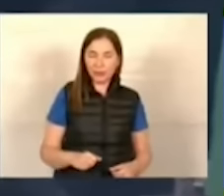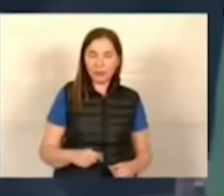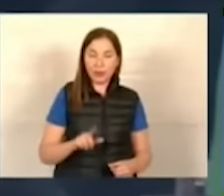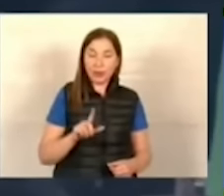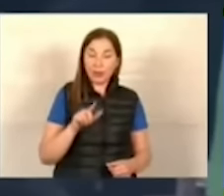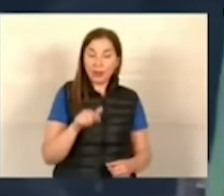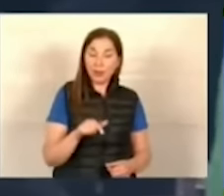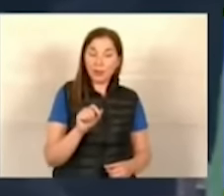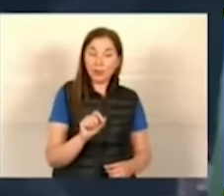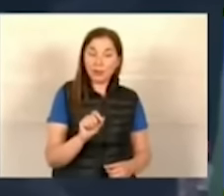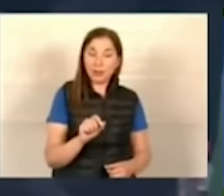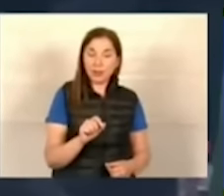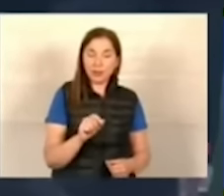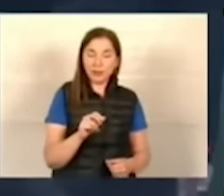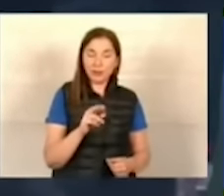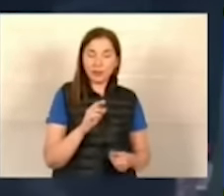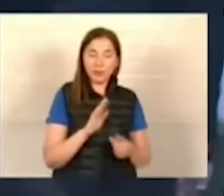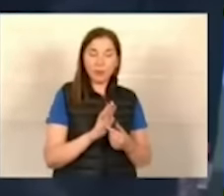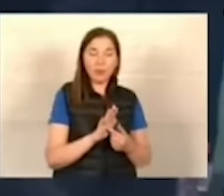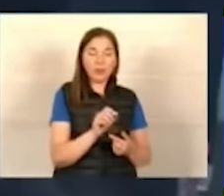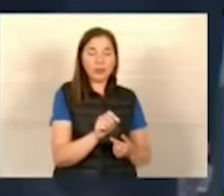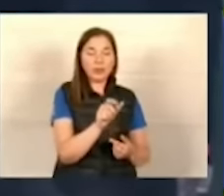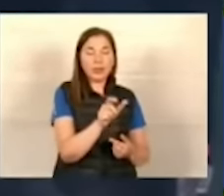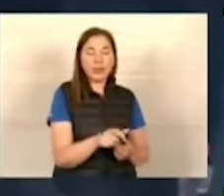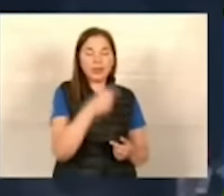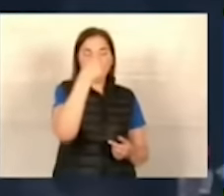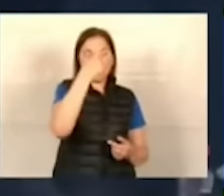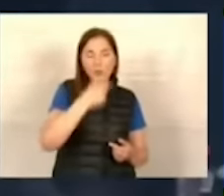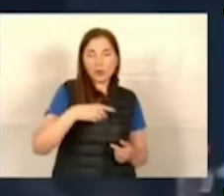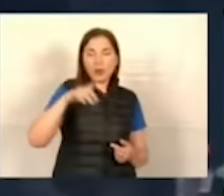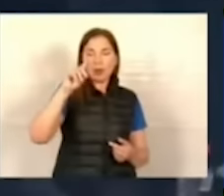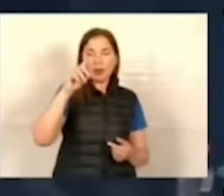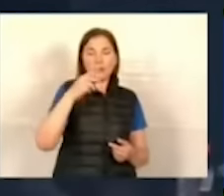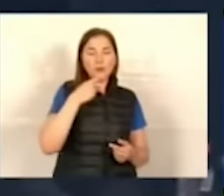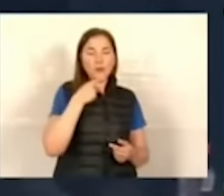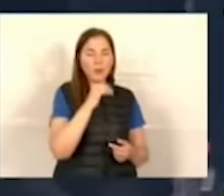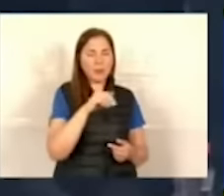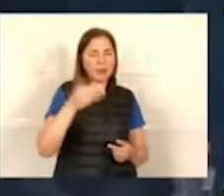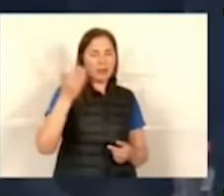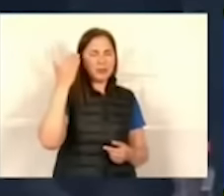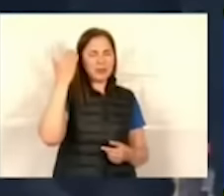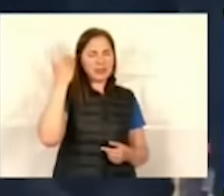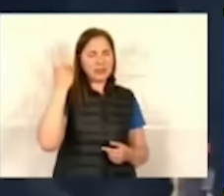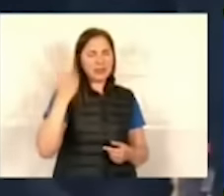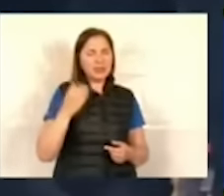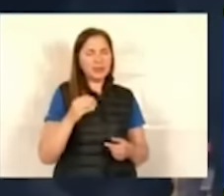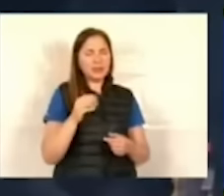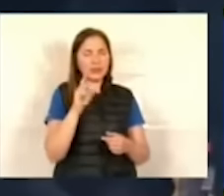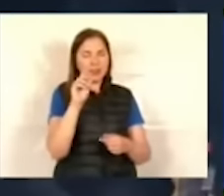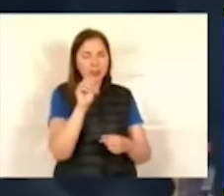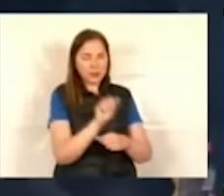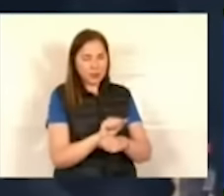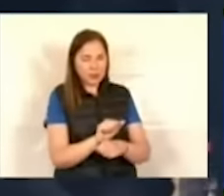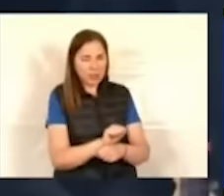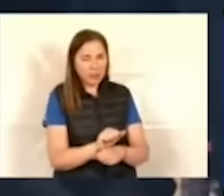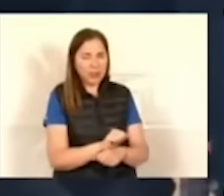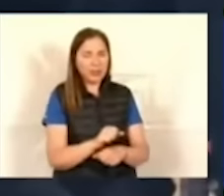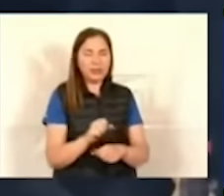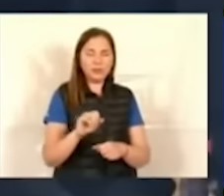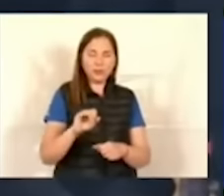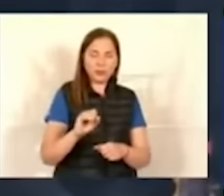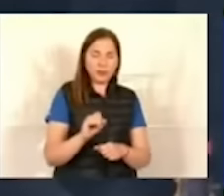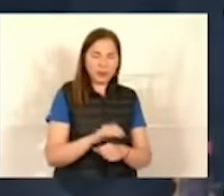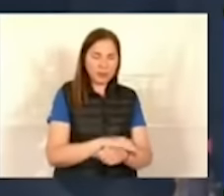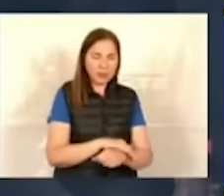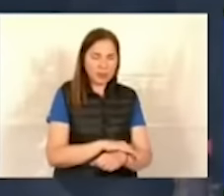depois ele se apresenta eu sou o Deus do teu pai eu sou o Deus de Abraão eu sou o Deus de Jacó